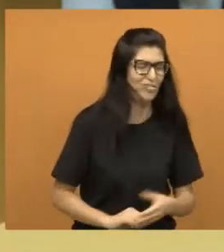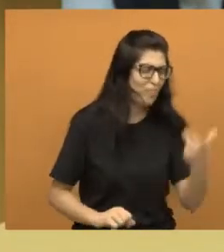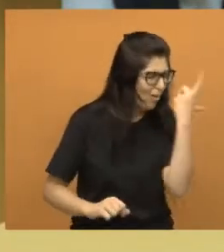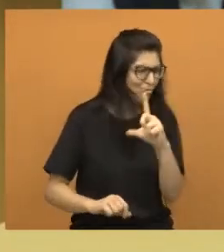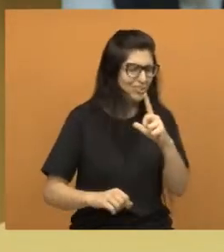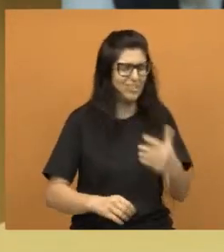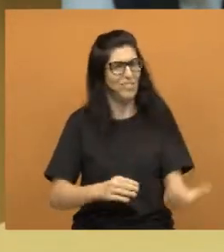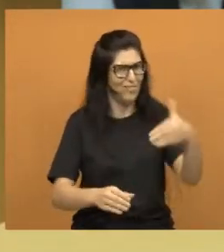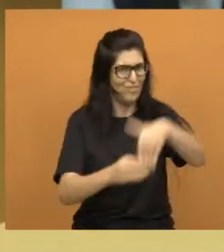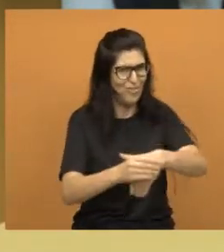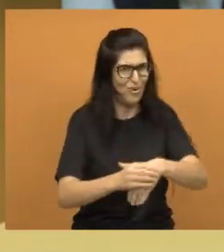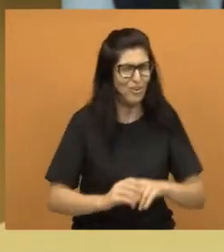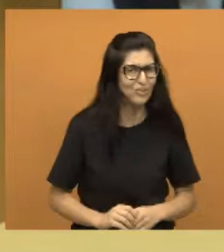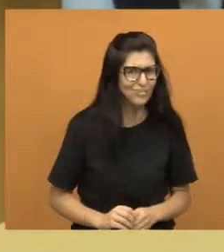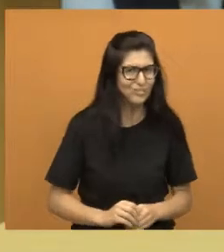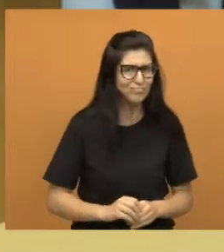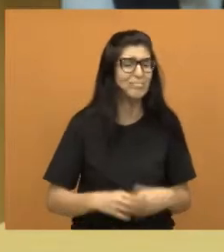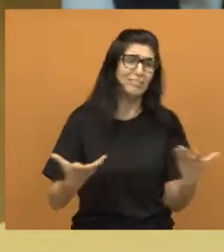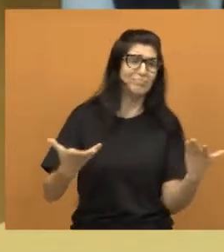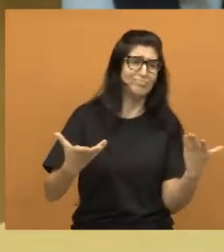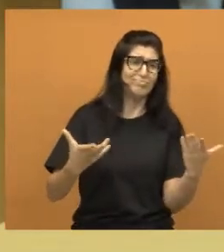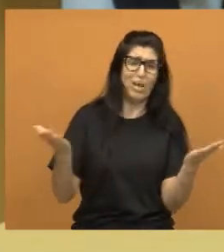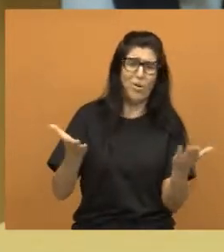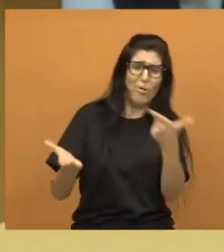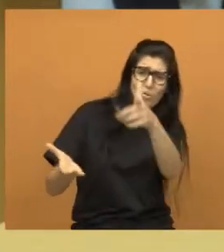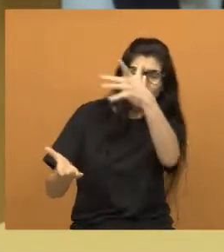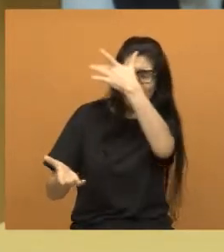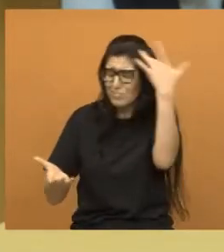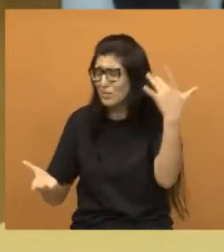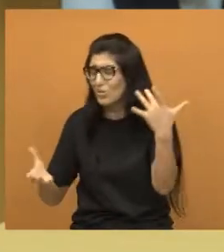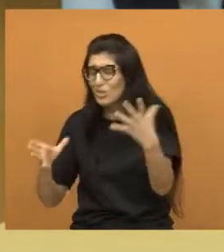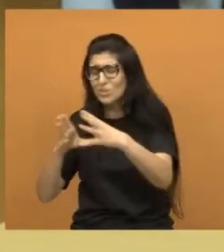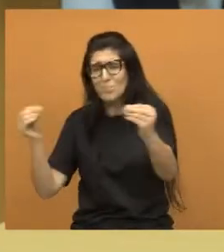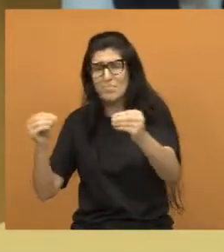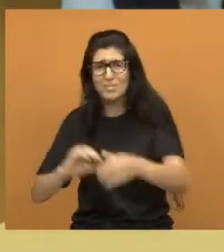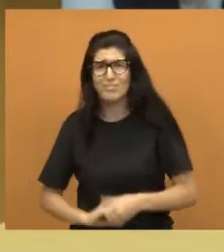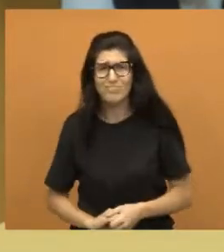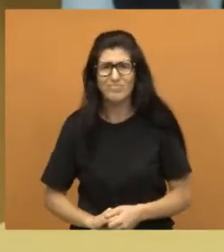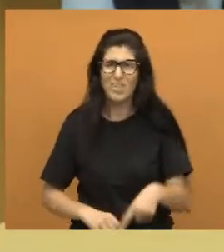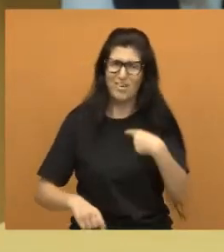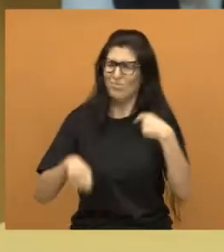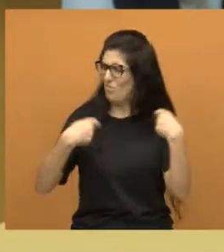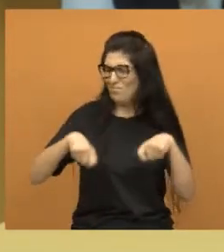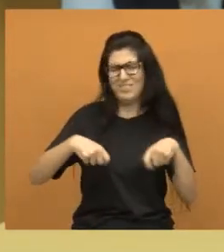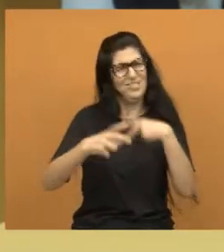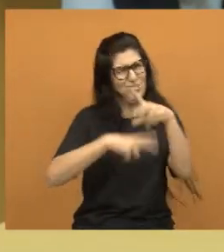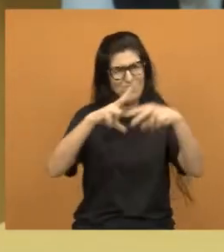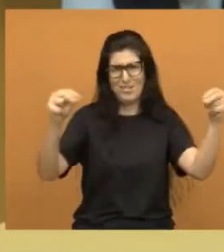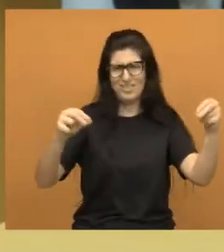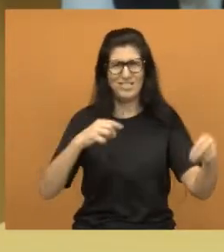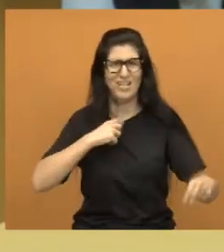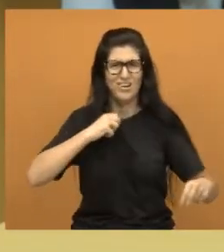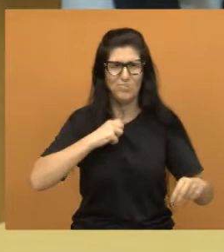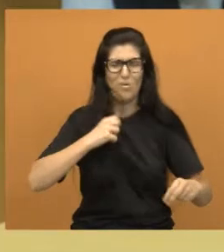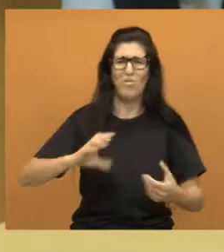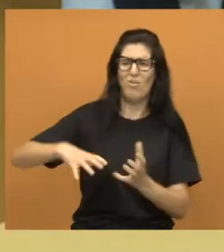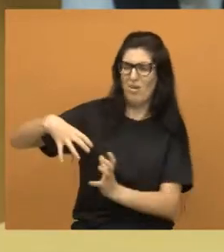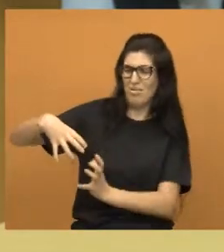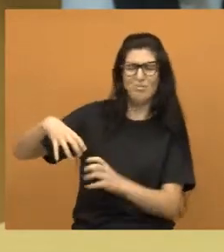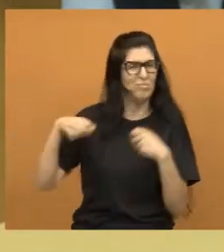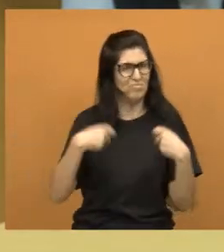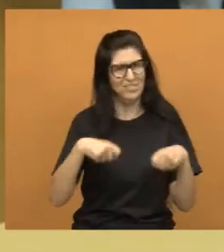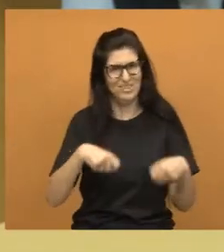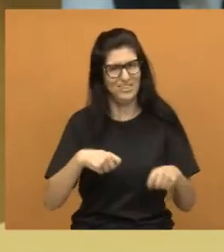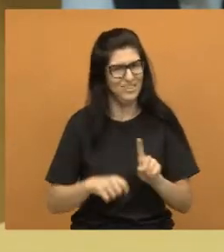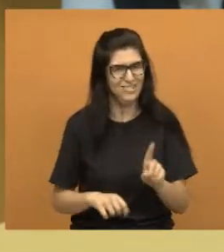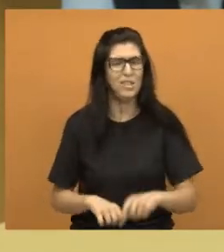prova, quero que alguém venha à prova se eu dei troféu e bola para os outros, para time de camisa, que eu dou meu salário para vocês.